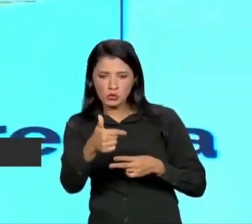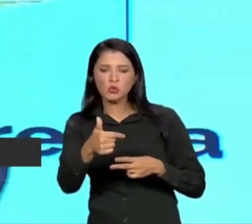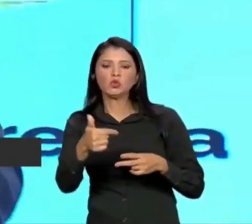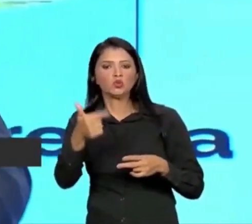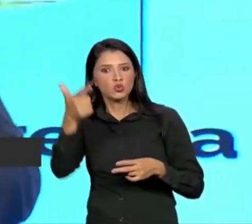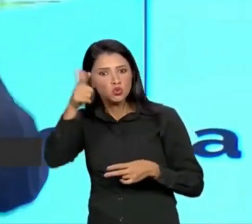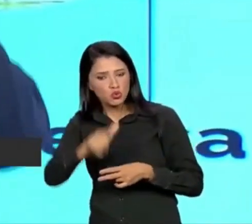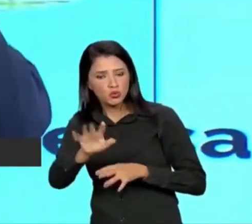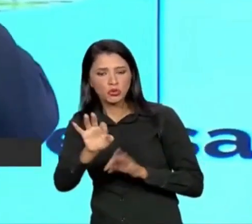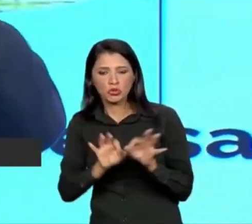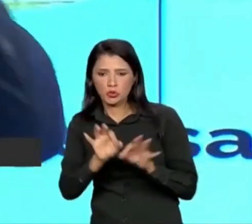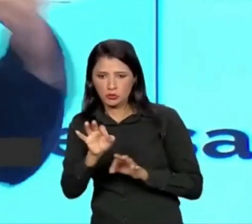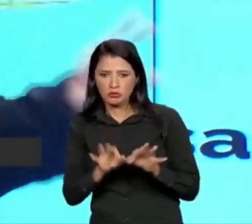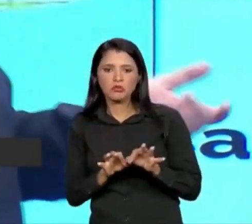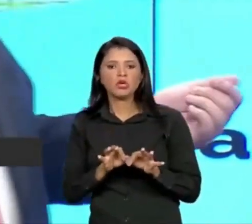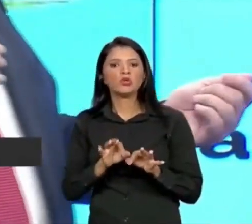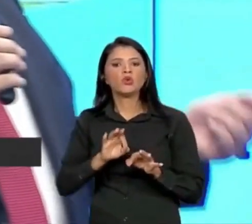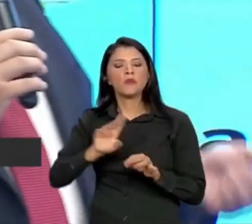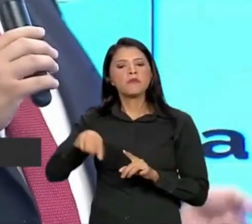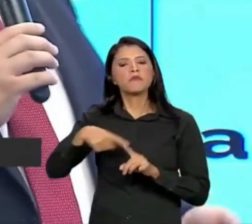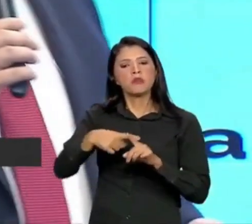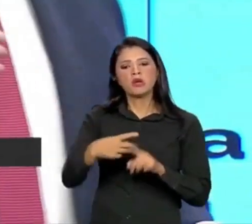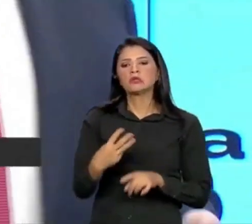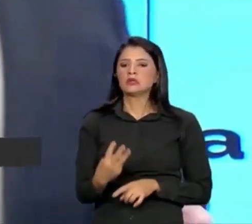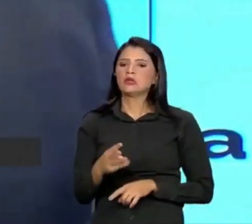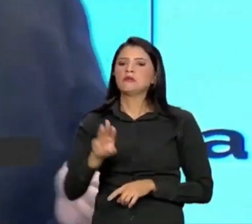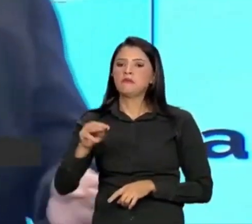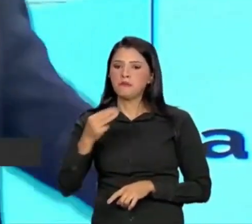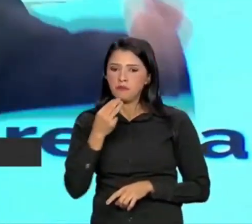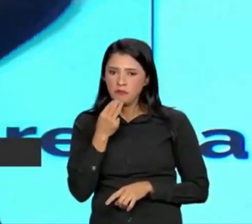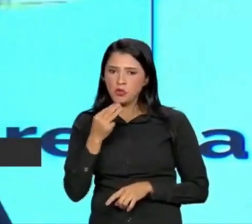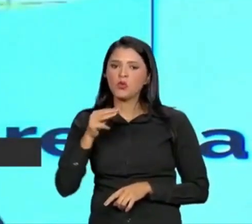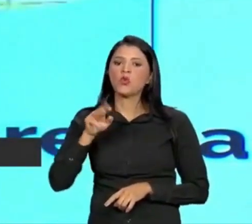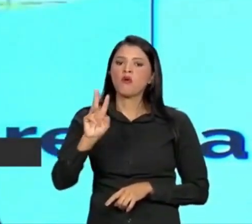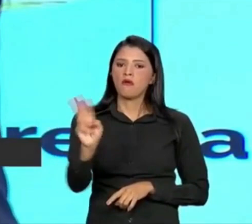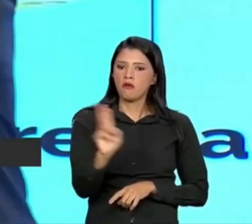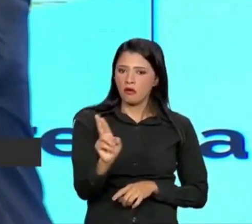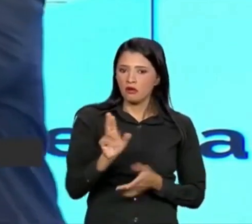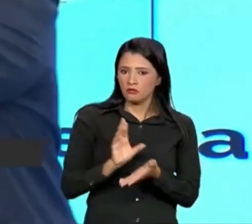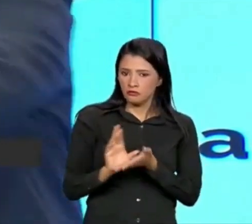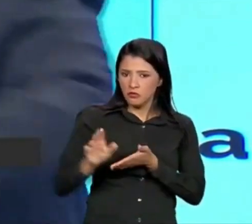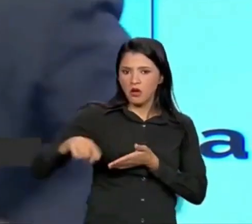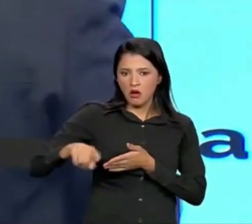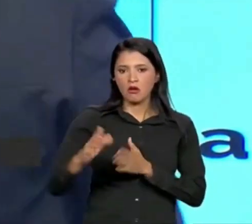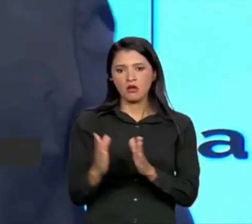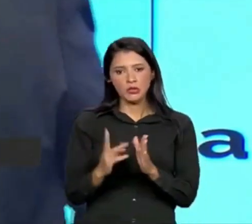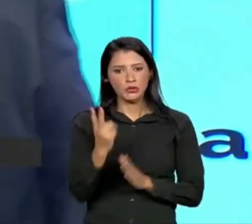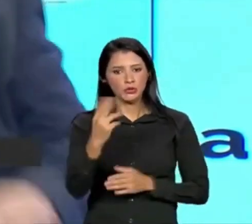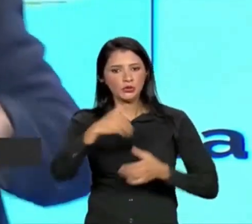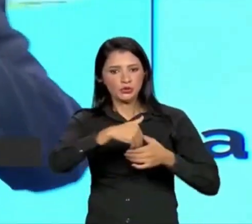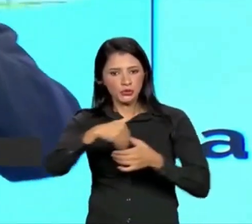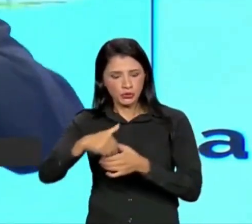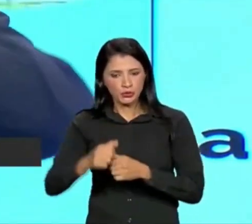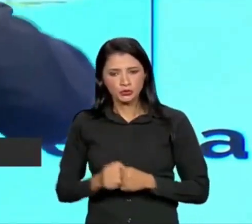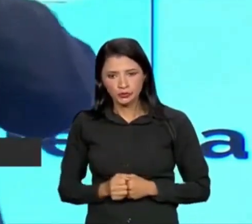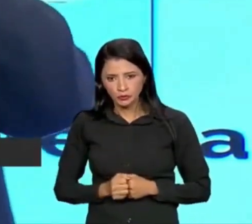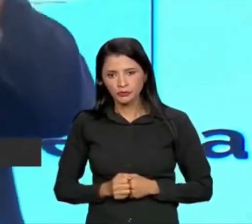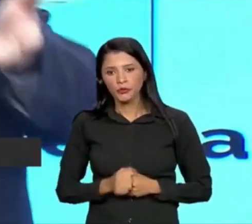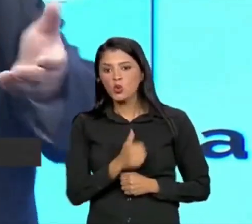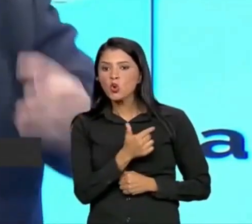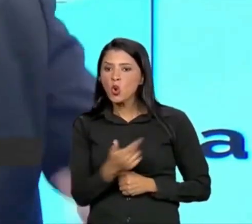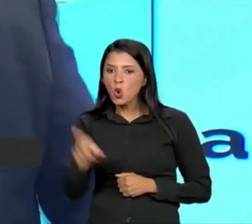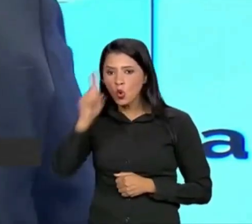novo planejamento, foram destinados mais 3 milhões de reais para essa operação do segundo turno, e houve uma